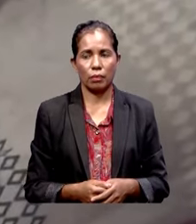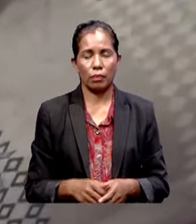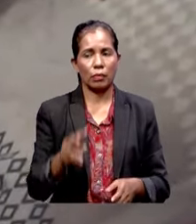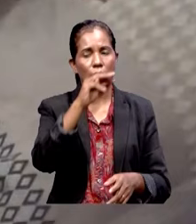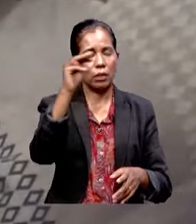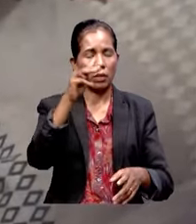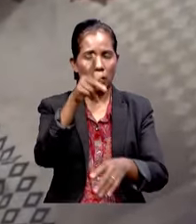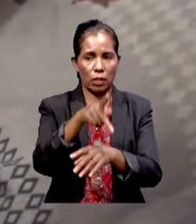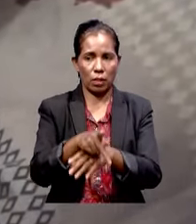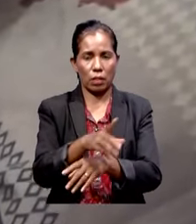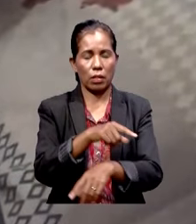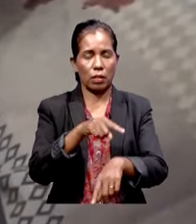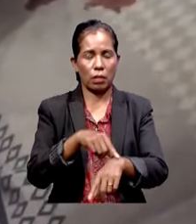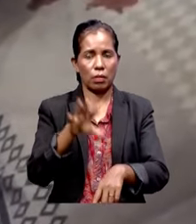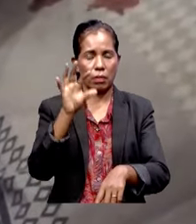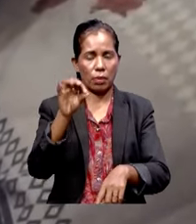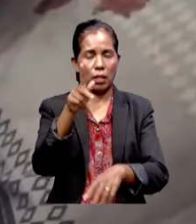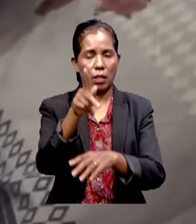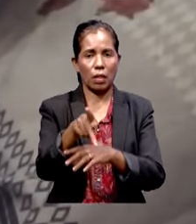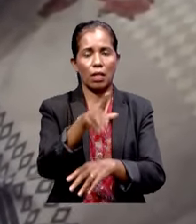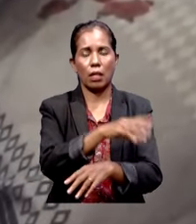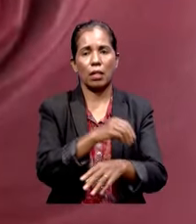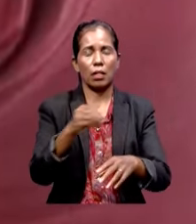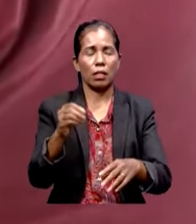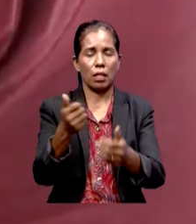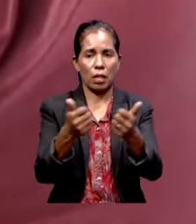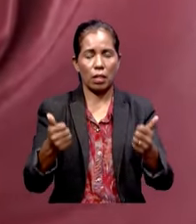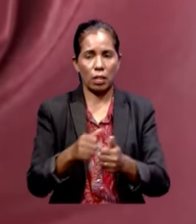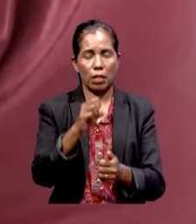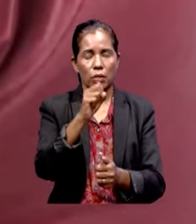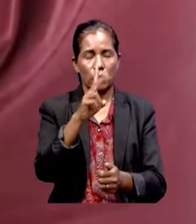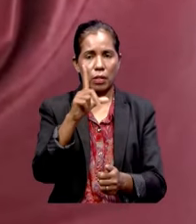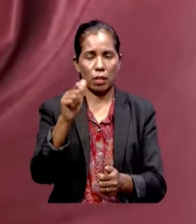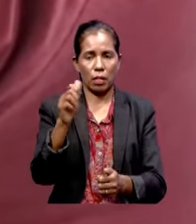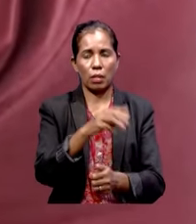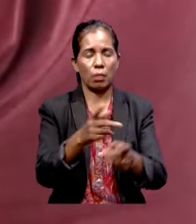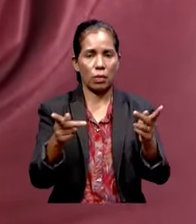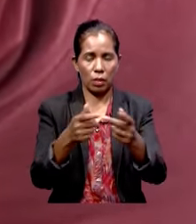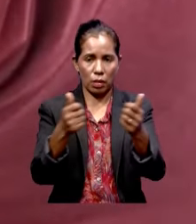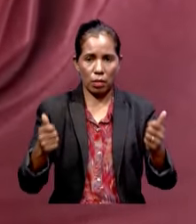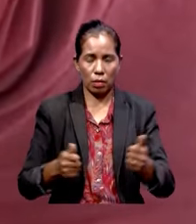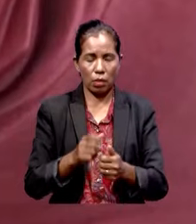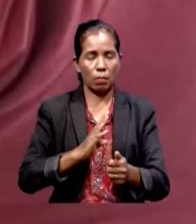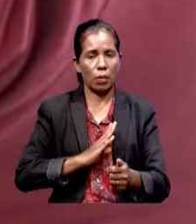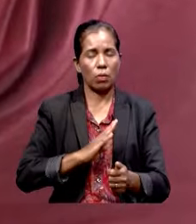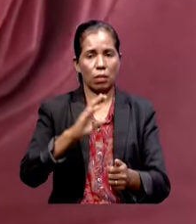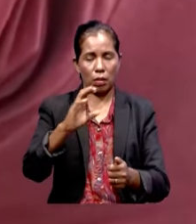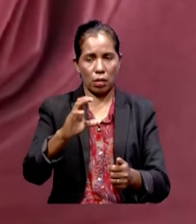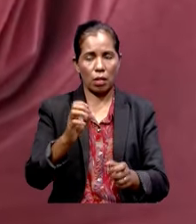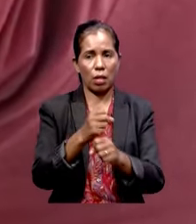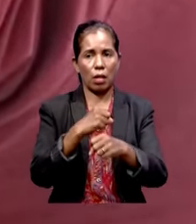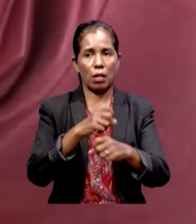Segunda-feira kalan mais ou menos tuku sia kalan asalto malu iha aldeia Surulai suku samalari posto administrativo Baukovilha